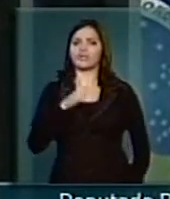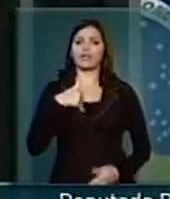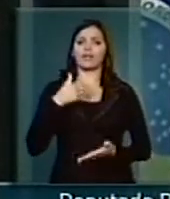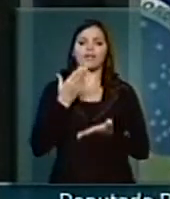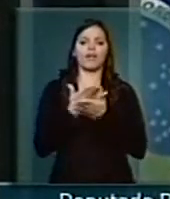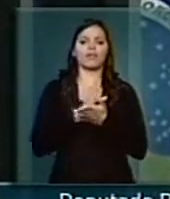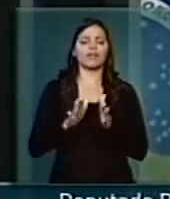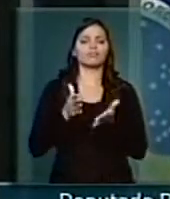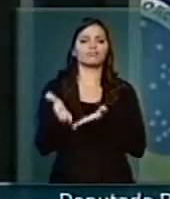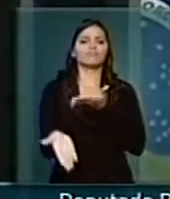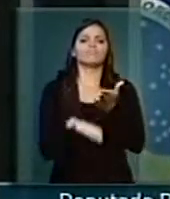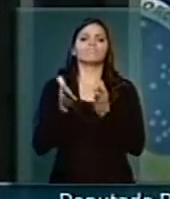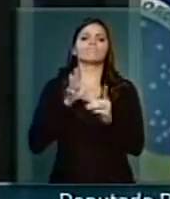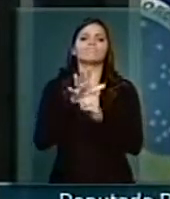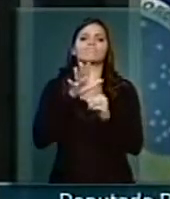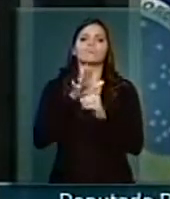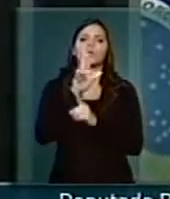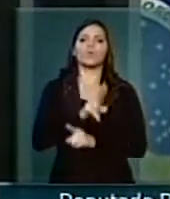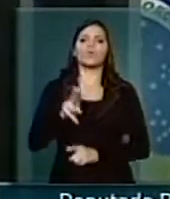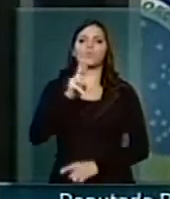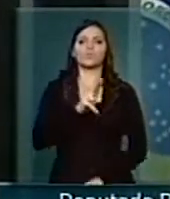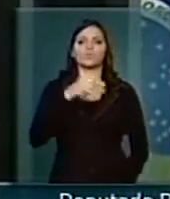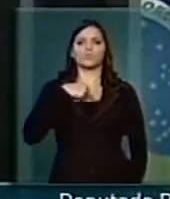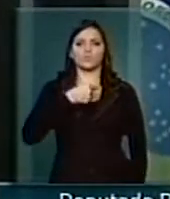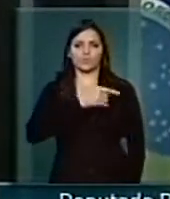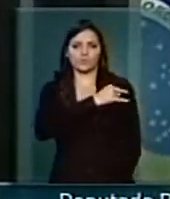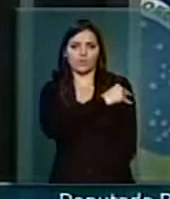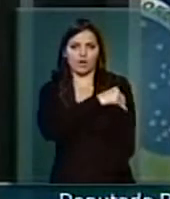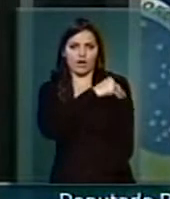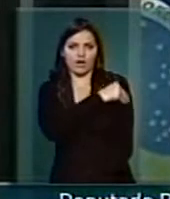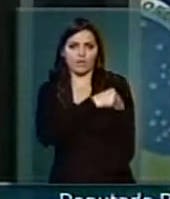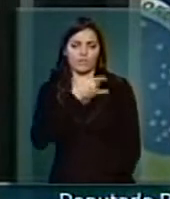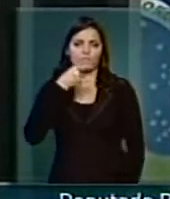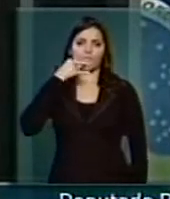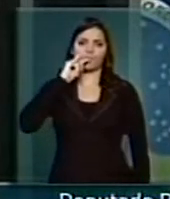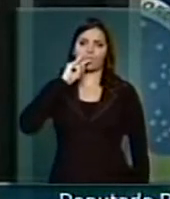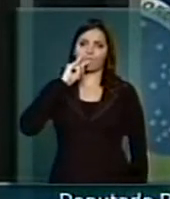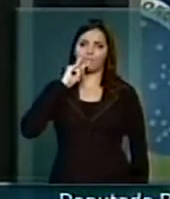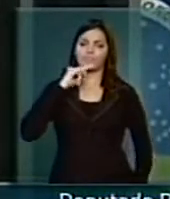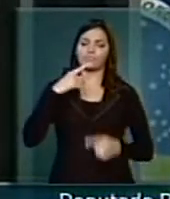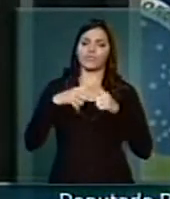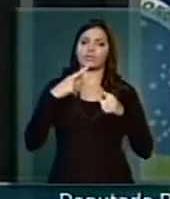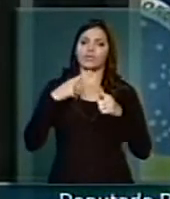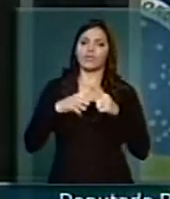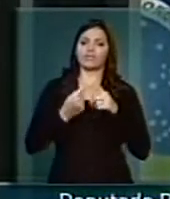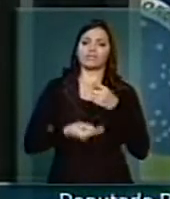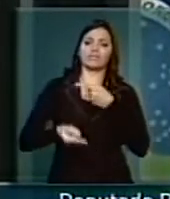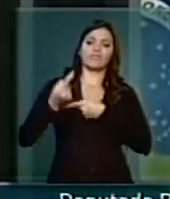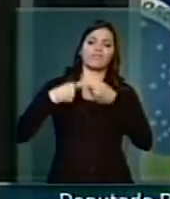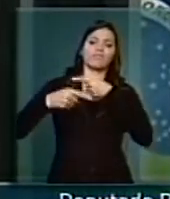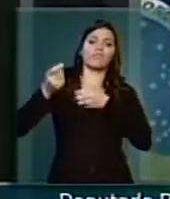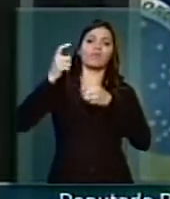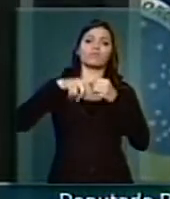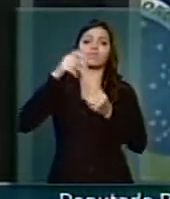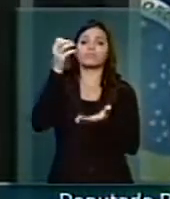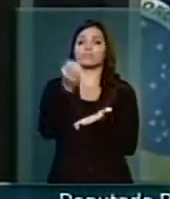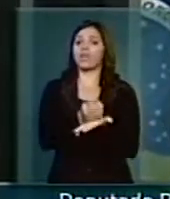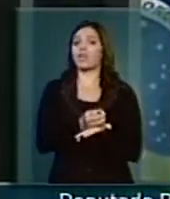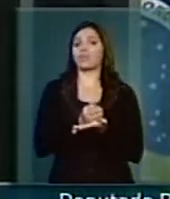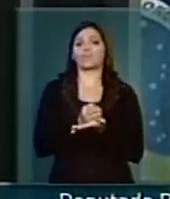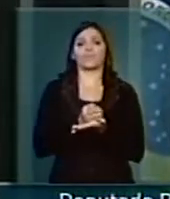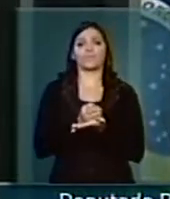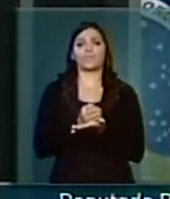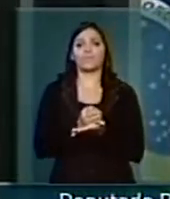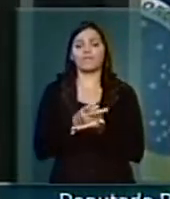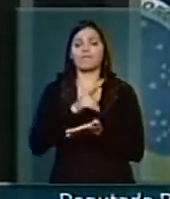desestimular o consumo cada vez maior entre nossos jovens. Estaremos voltando à estaca zero,